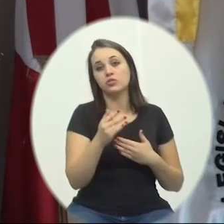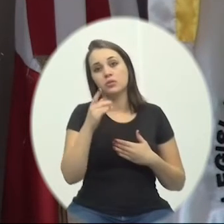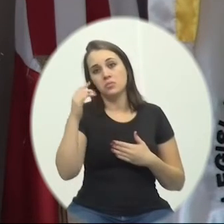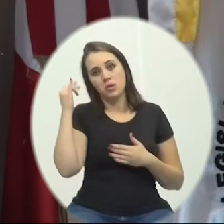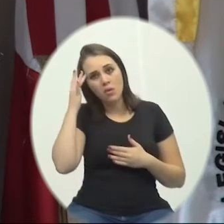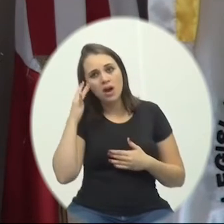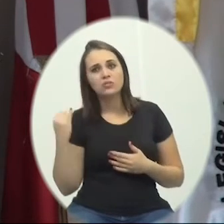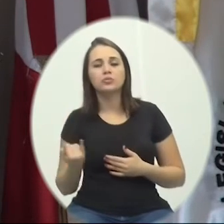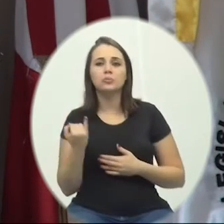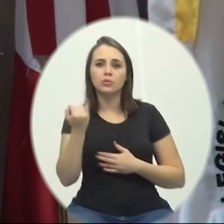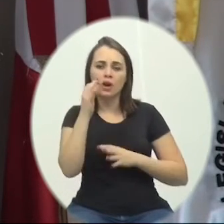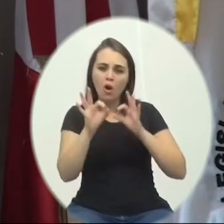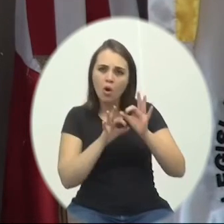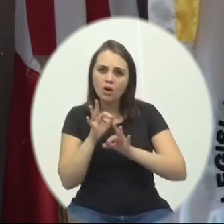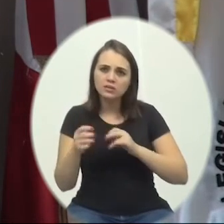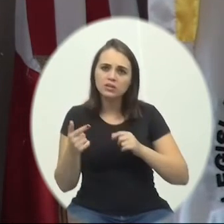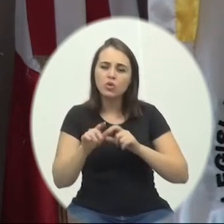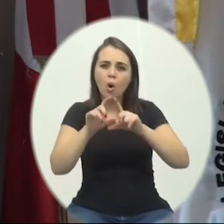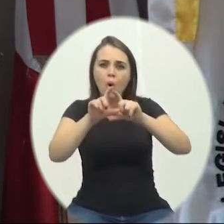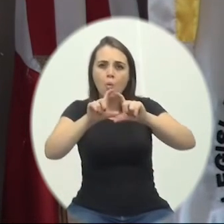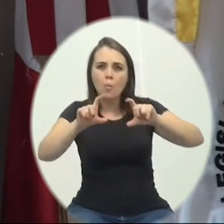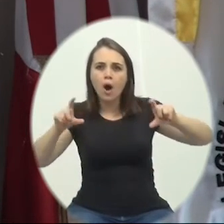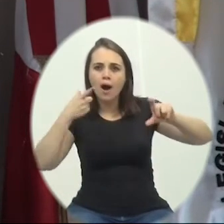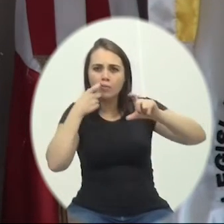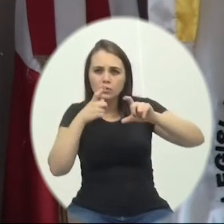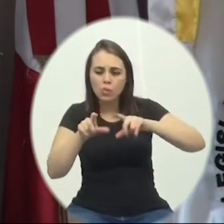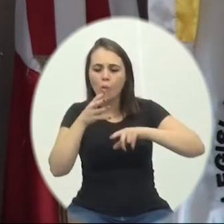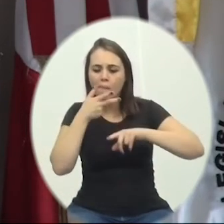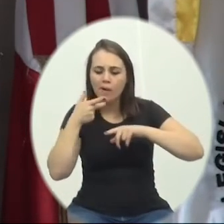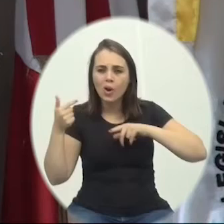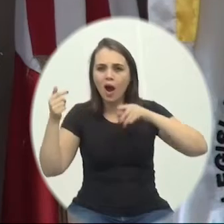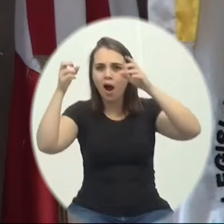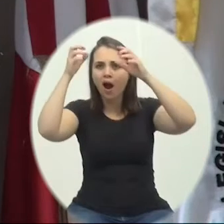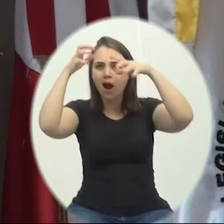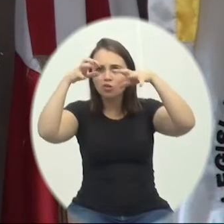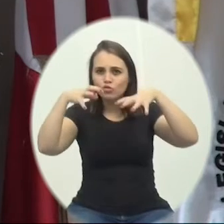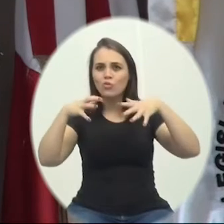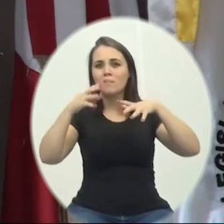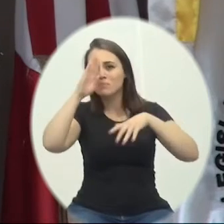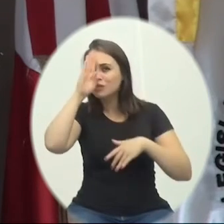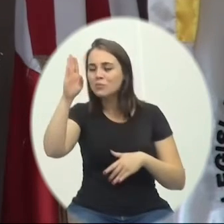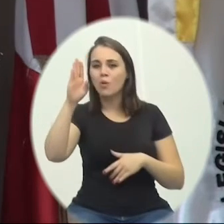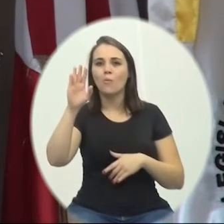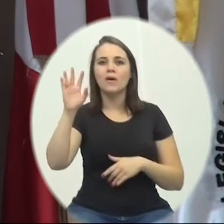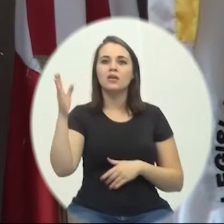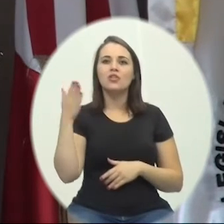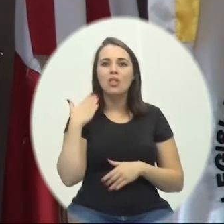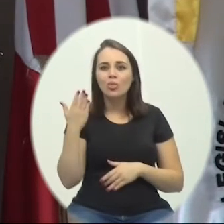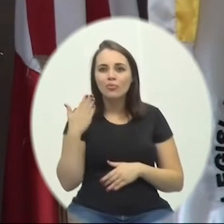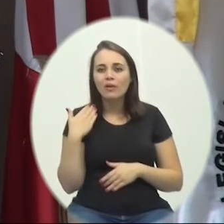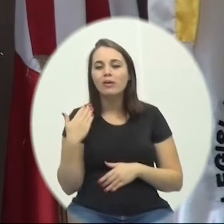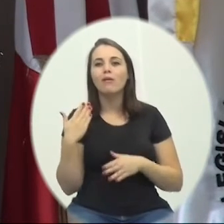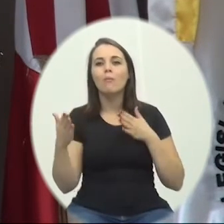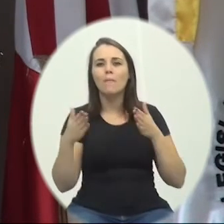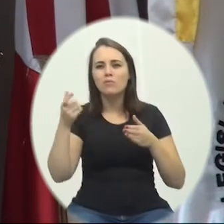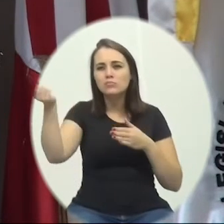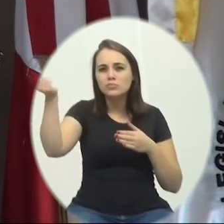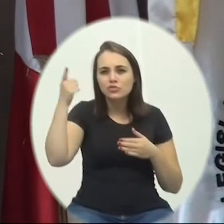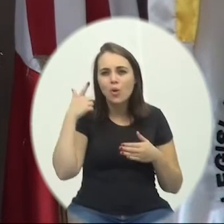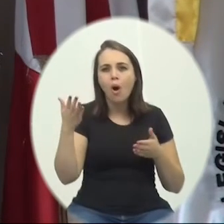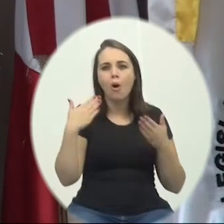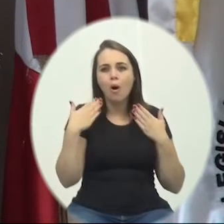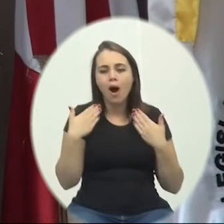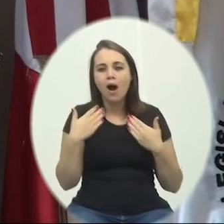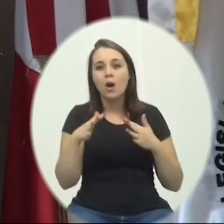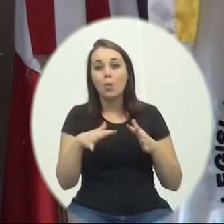importante. Nós sabemos que as chuvas de verão são aquelas que realmente elas vêm e elas são avassaladoras. Não se